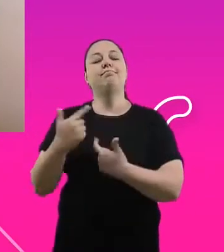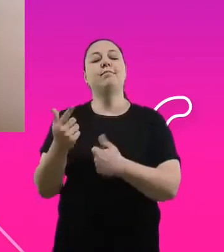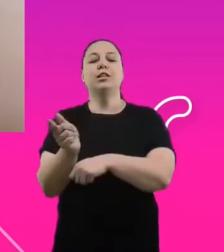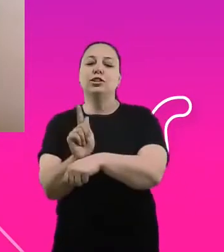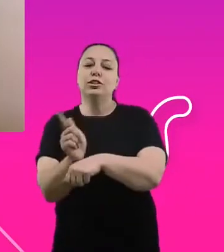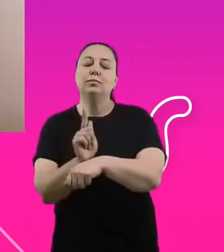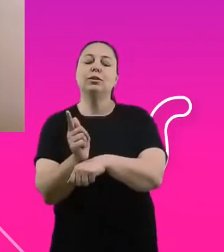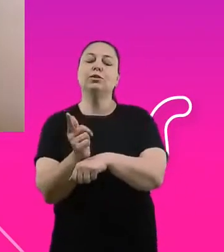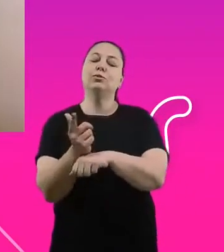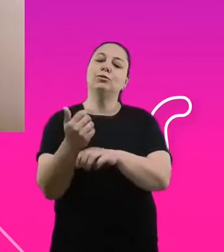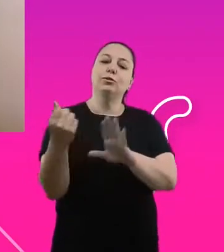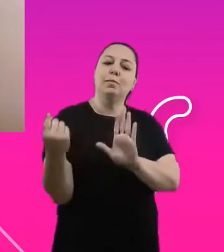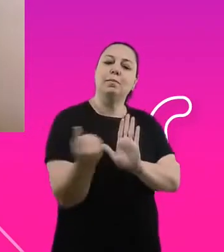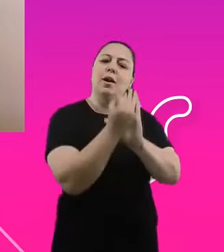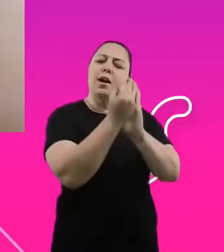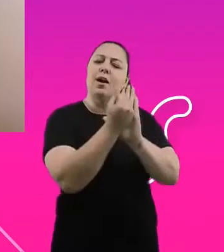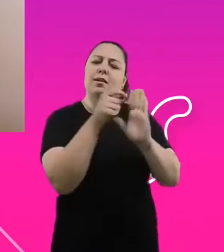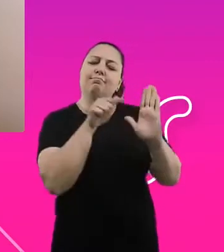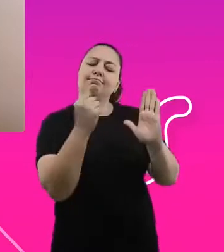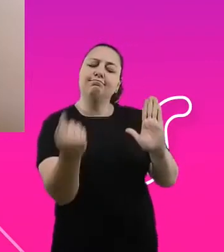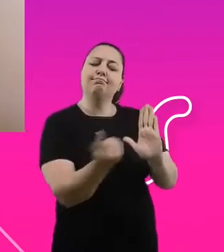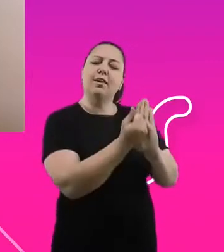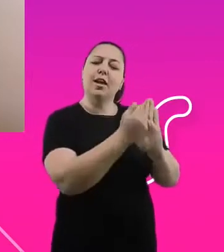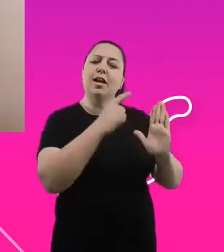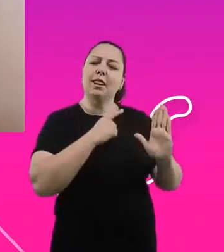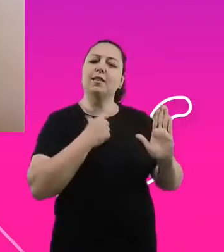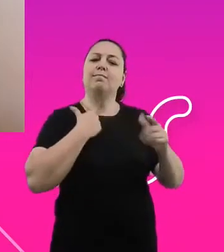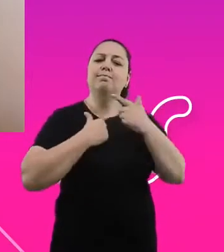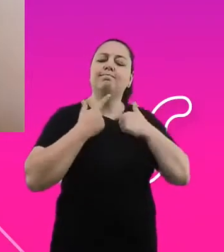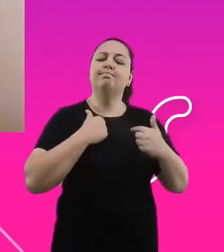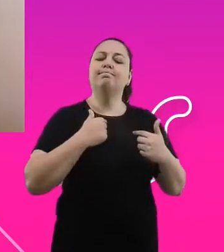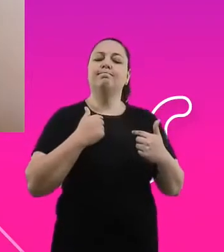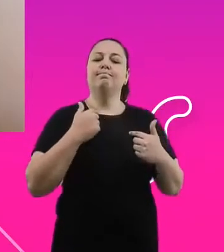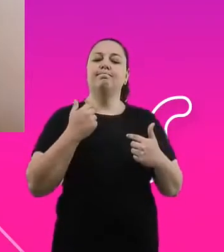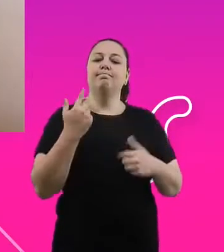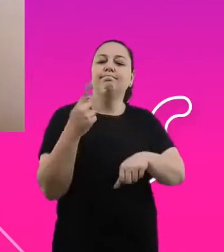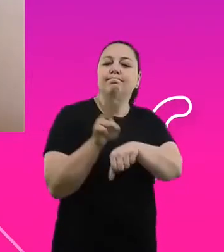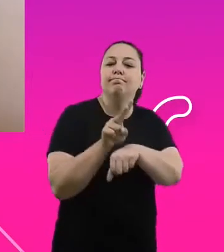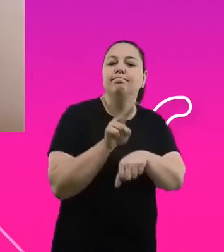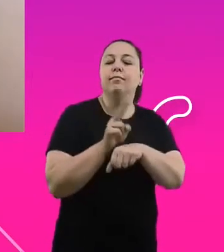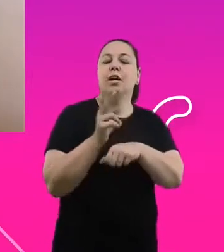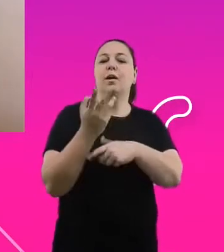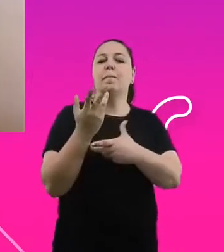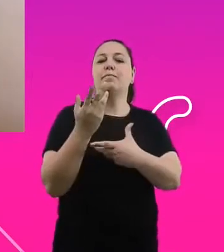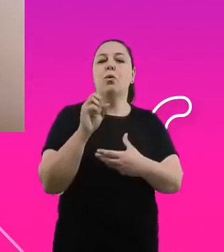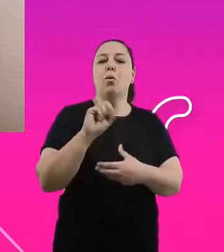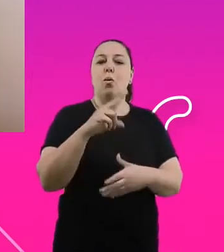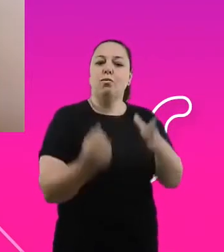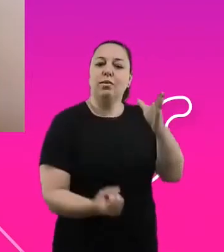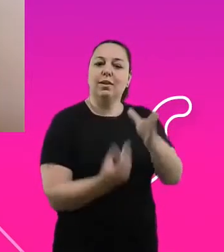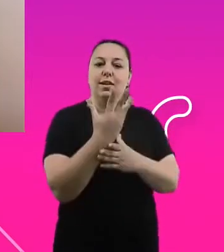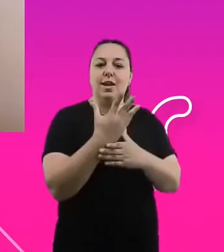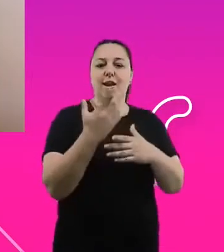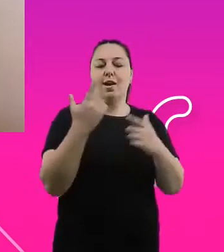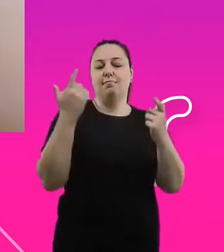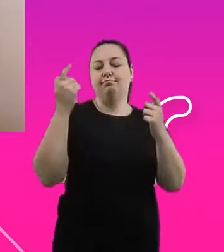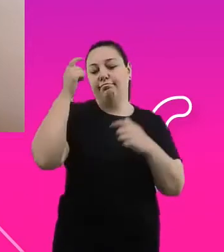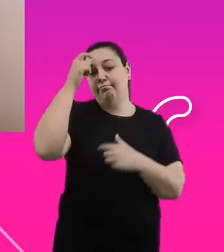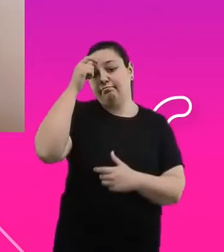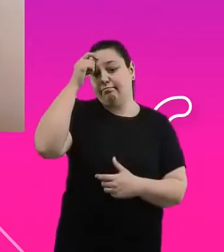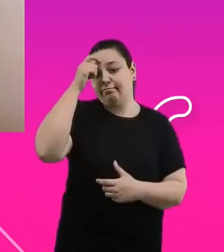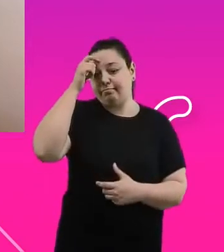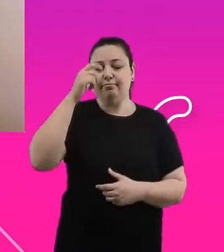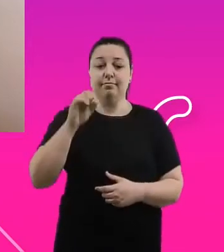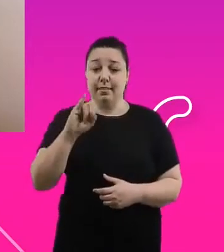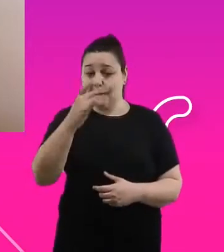produzir e promover o consumo consciente. Para quem não estiver me vendo, eu tenho dreads e eles estão amarrados para cima. Eu